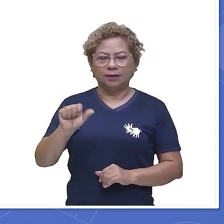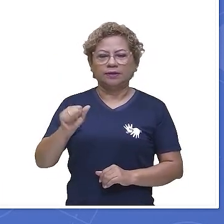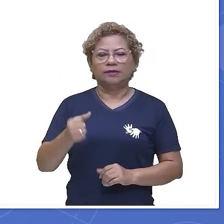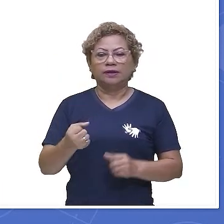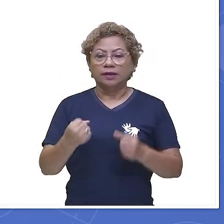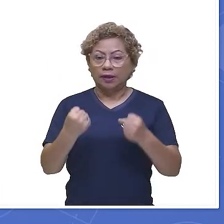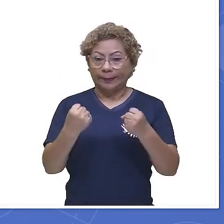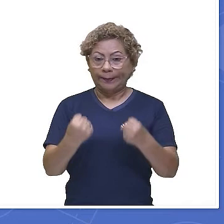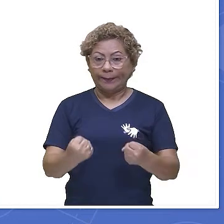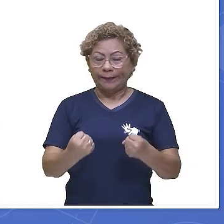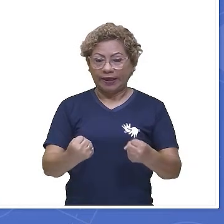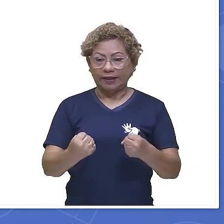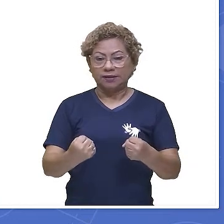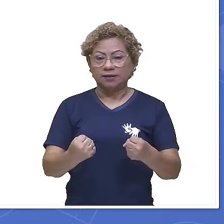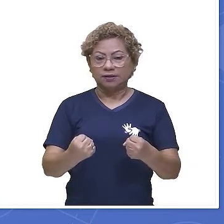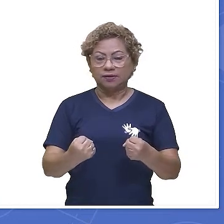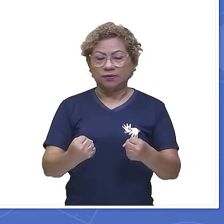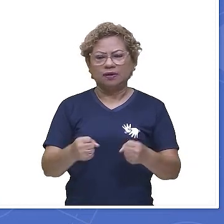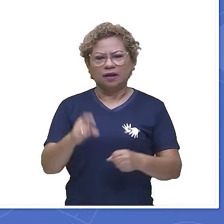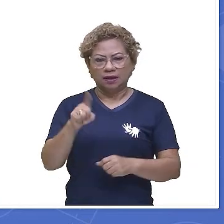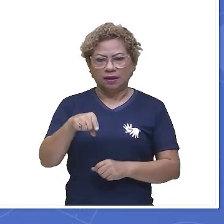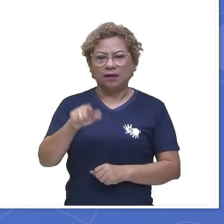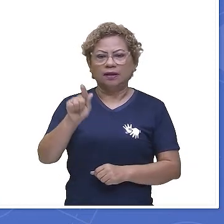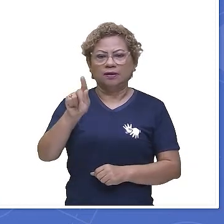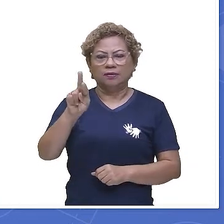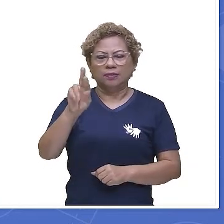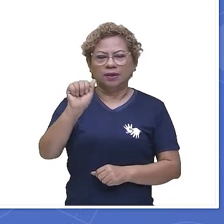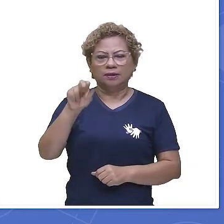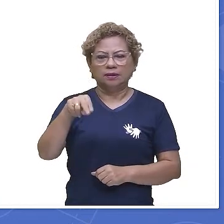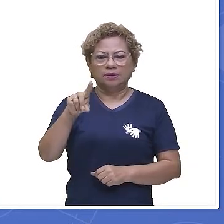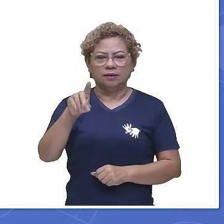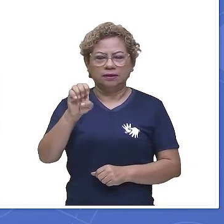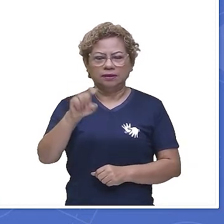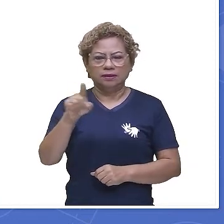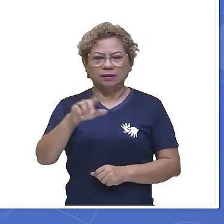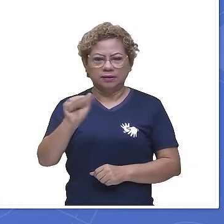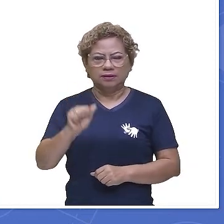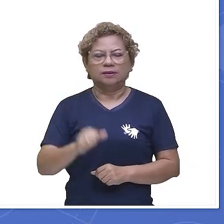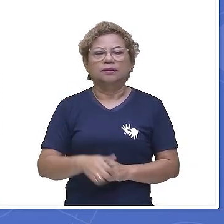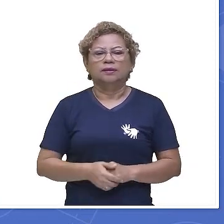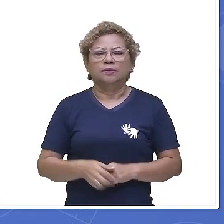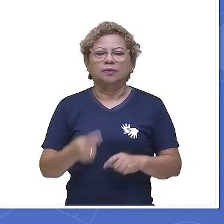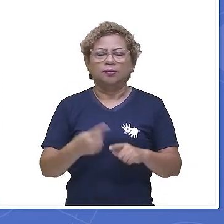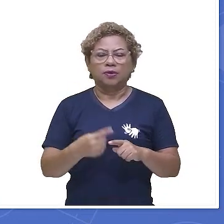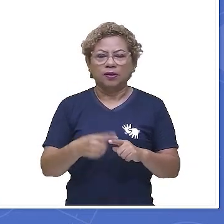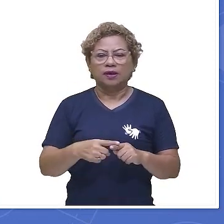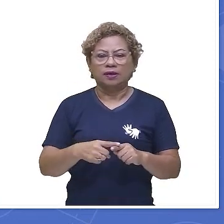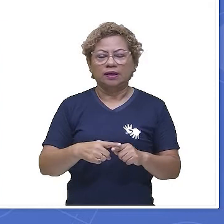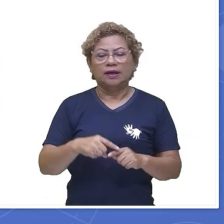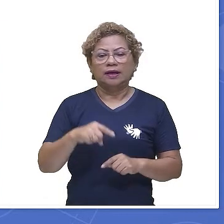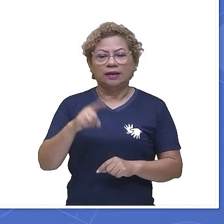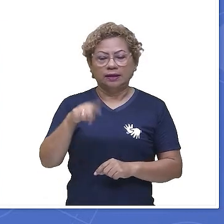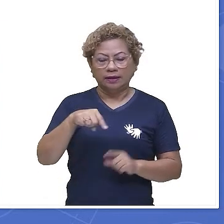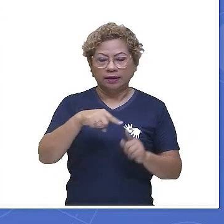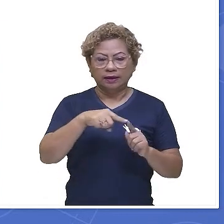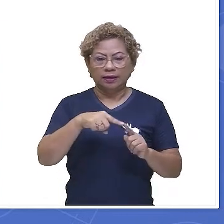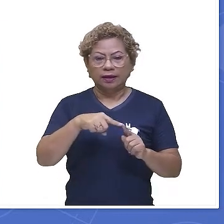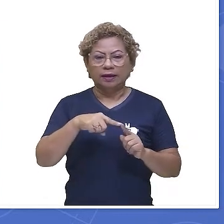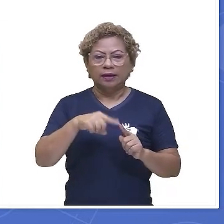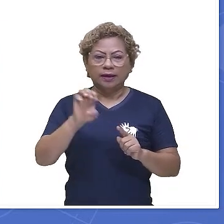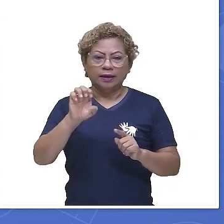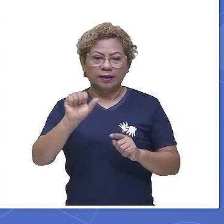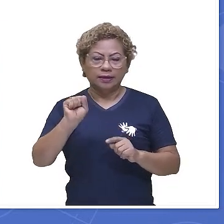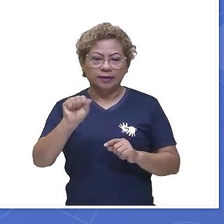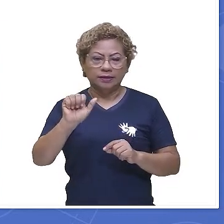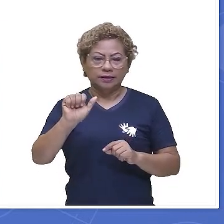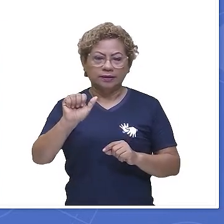gente falou anteriormente, ela é uma grandeza que é considerada uma grandeza escalar, tá? Então,